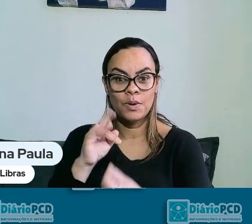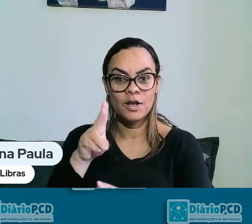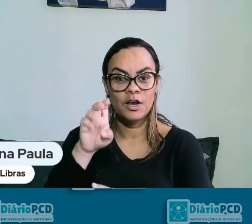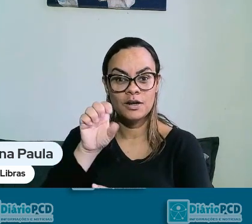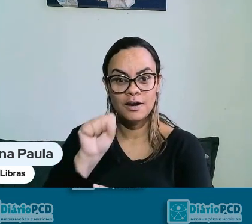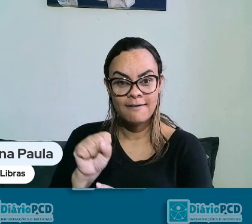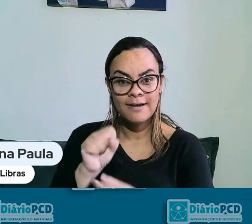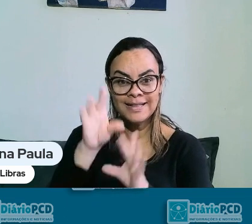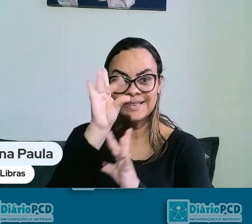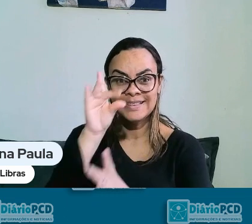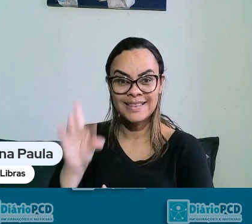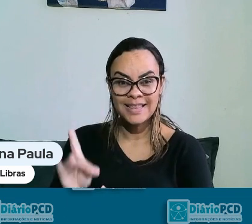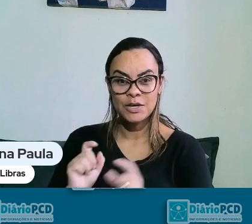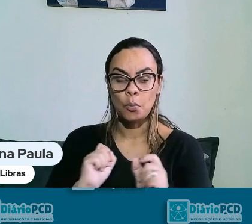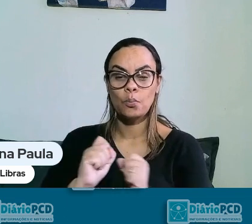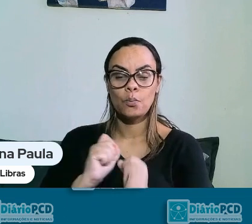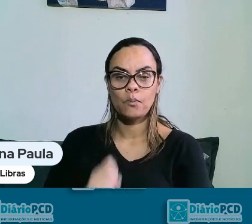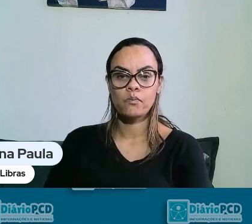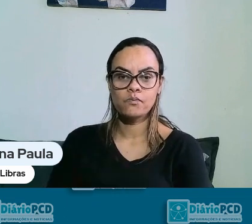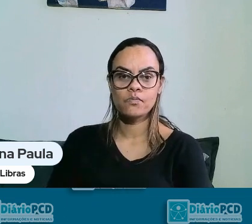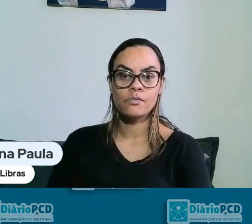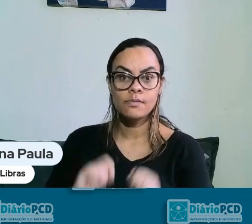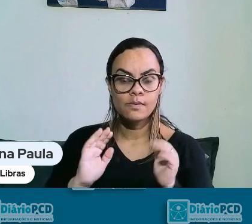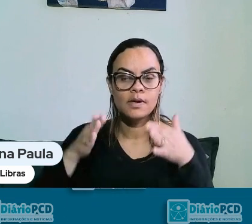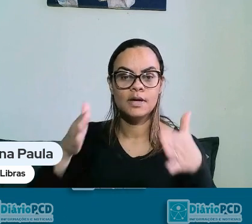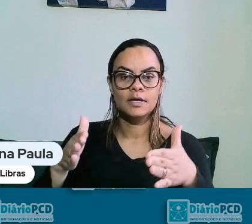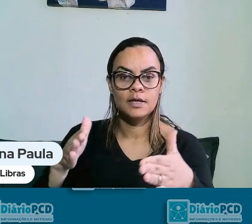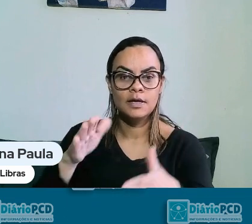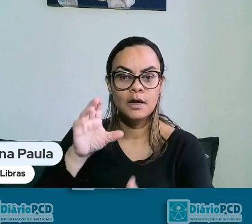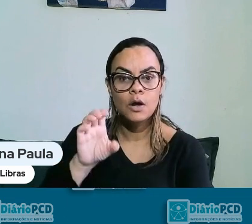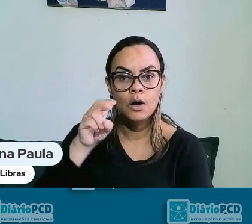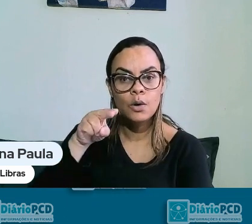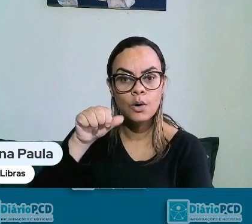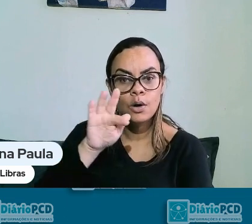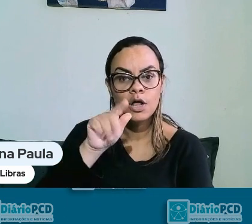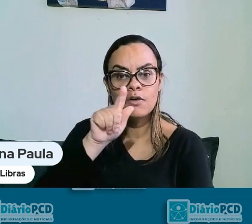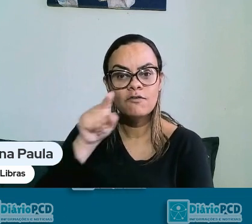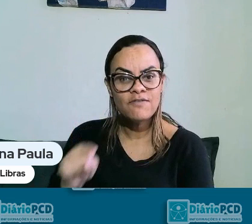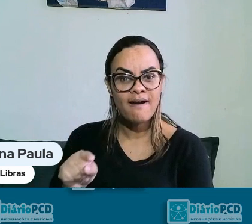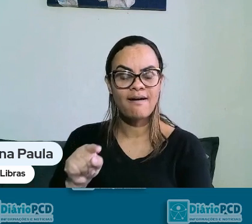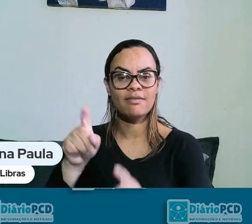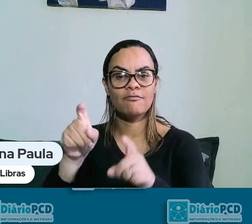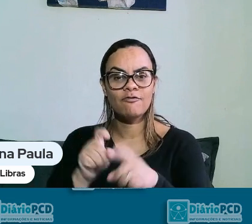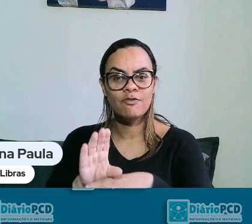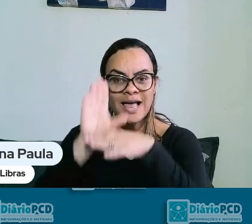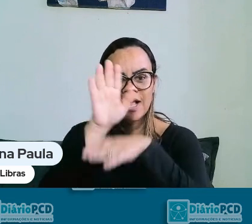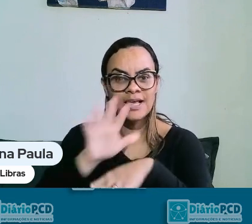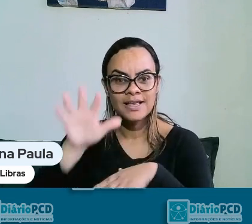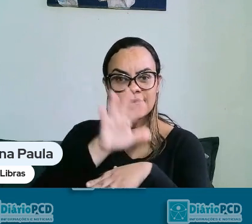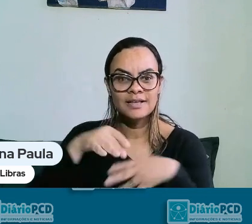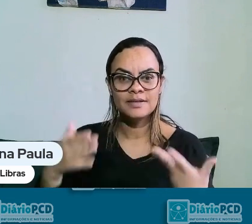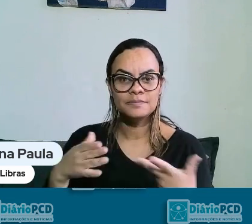em detalhes sobre o destino do CONFAS, do Conselho Nacional Fazendário. O que é que há